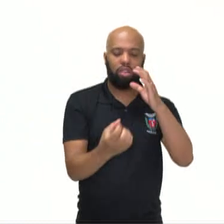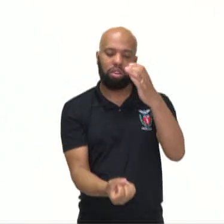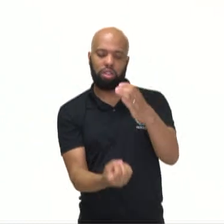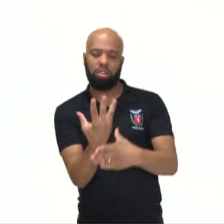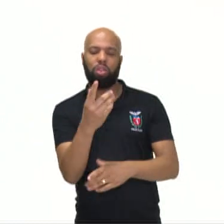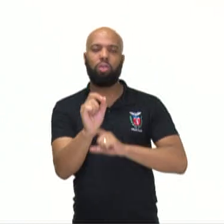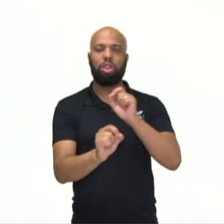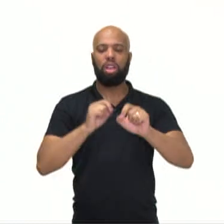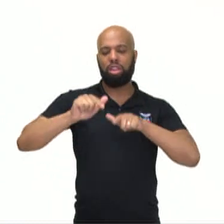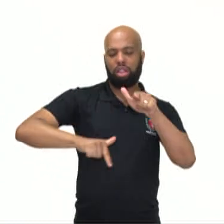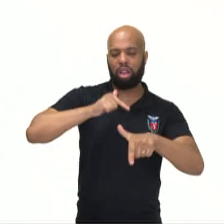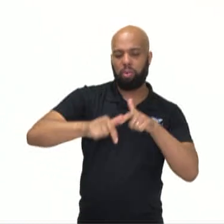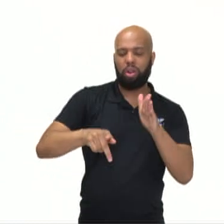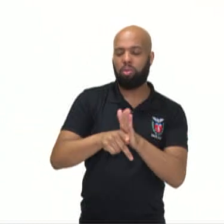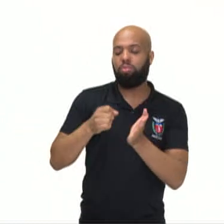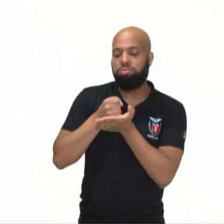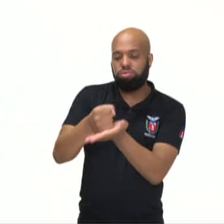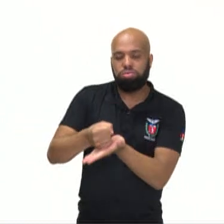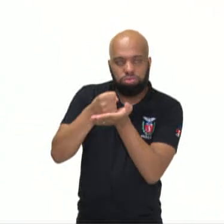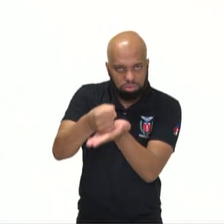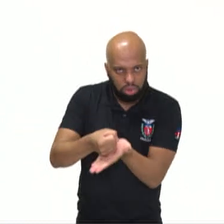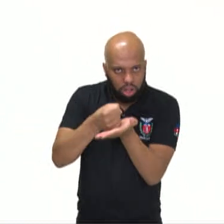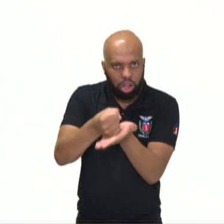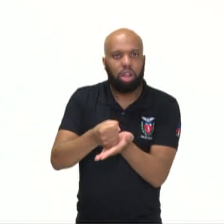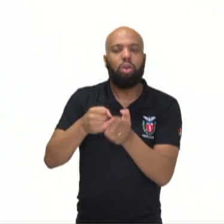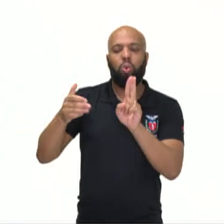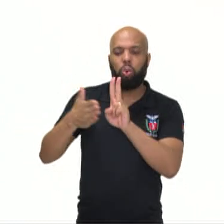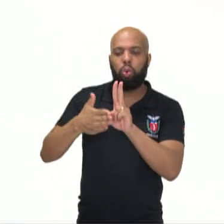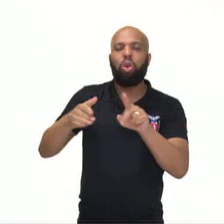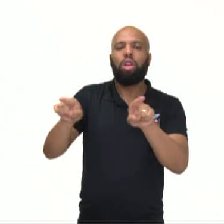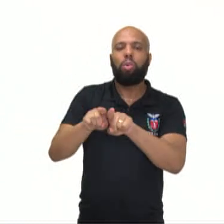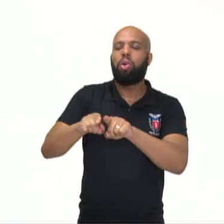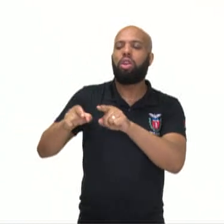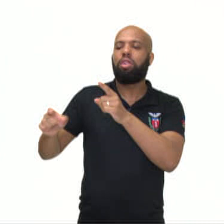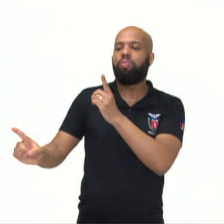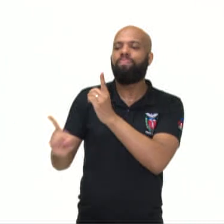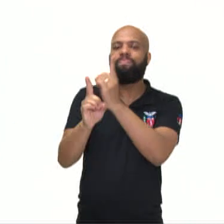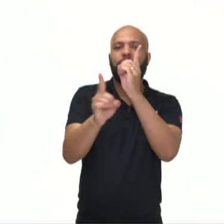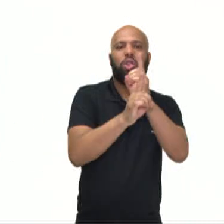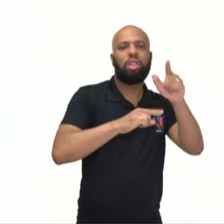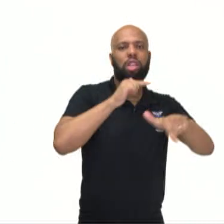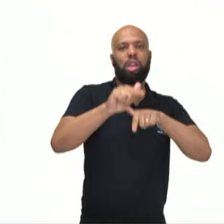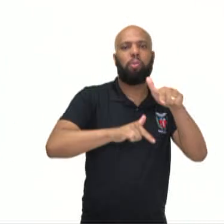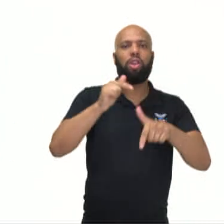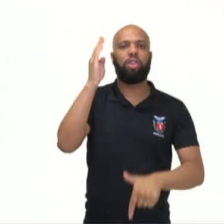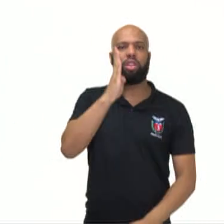de Proteção aos Índios e Localização de Trabalhadores Nacionais, com a sigla